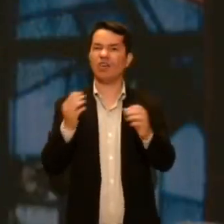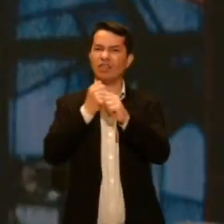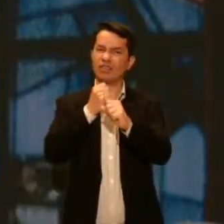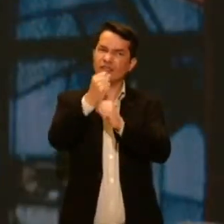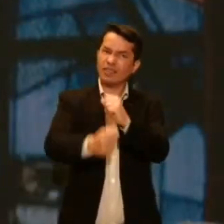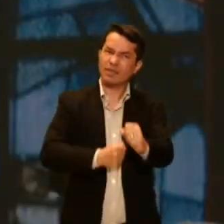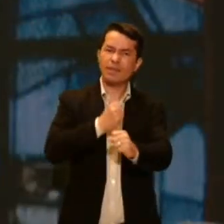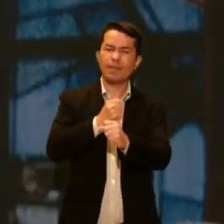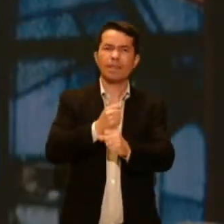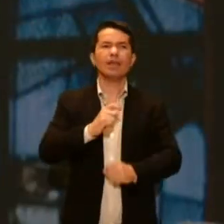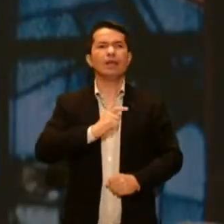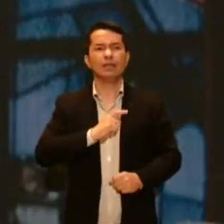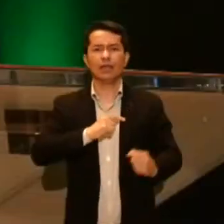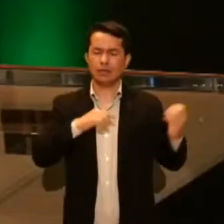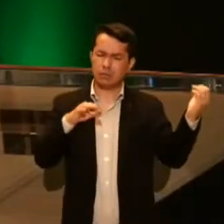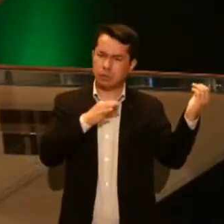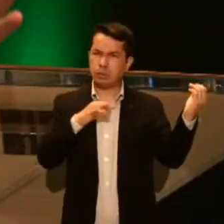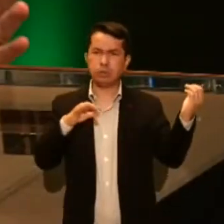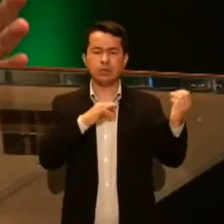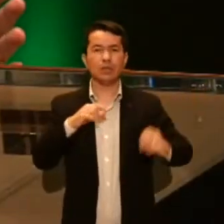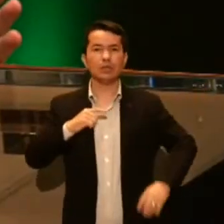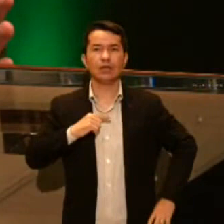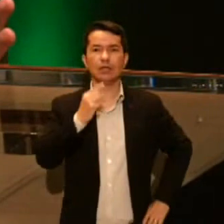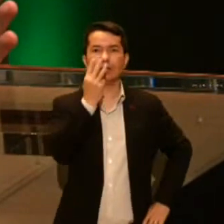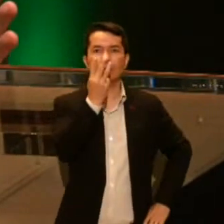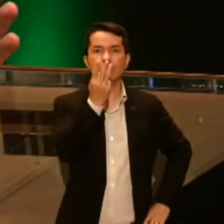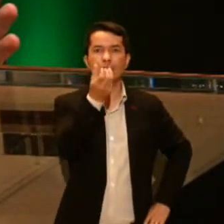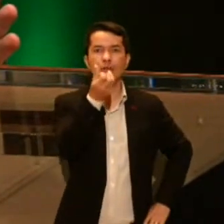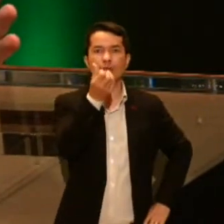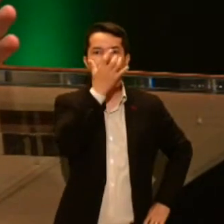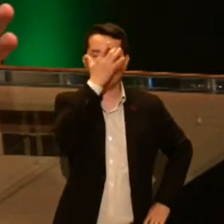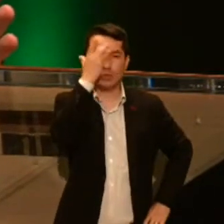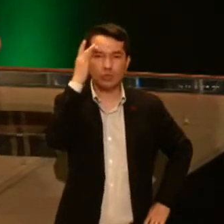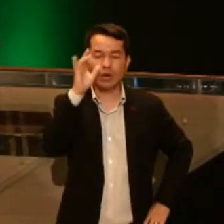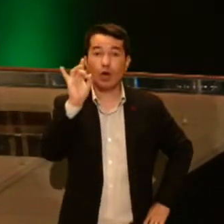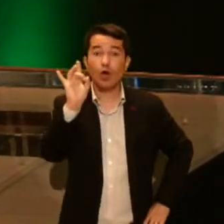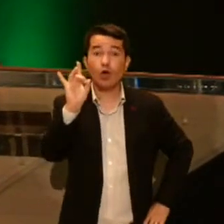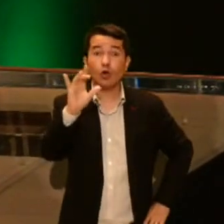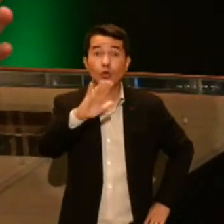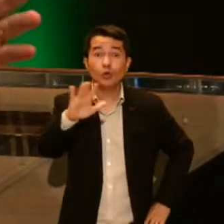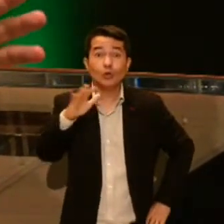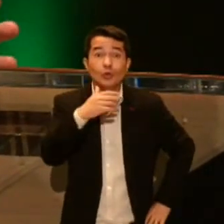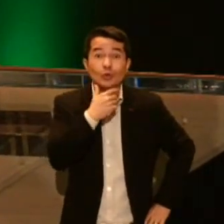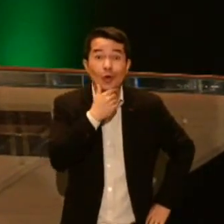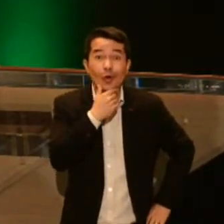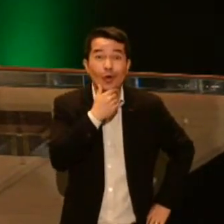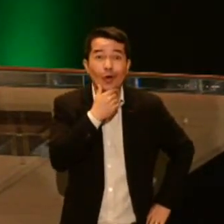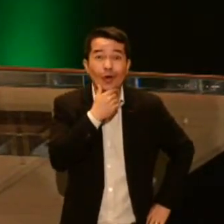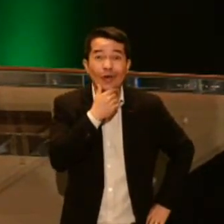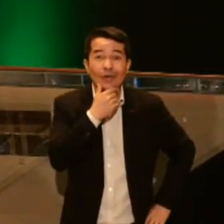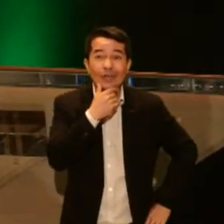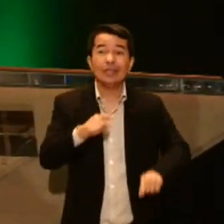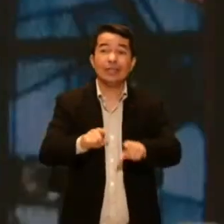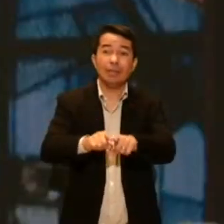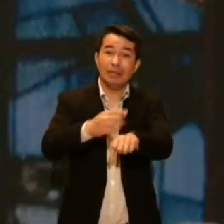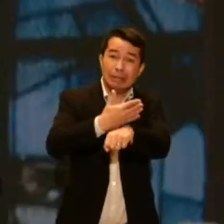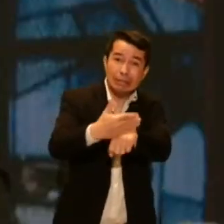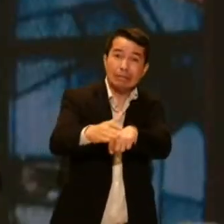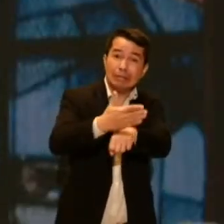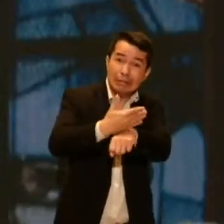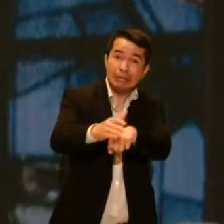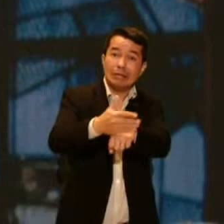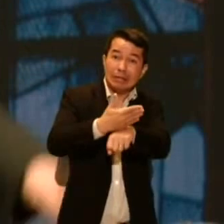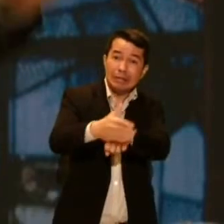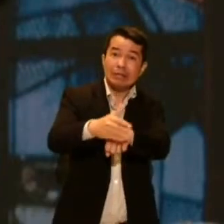a orquestra toda vai ter 36 pessoas. E durante os ensaios de tudo